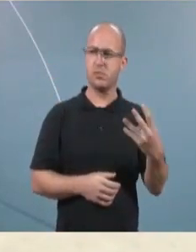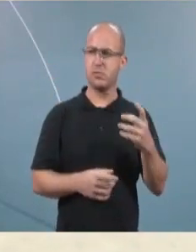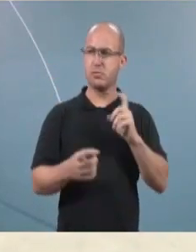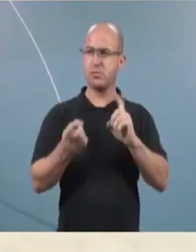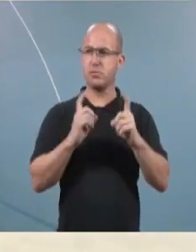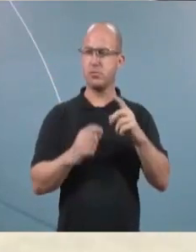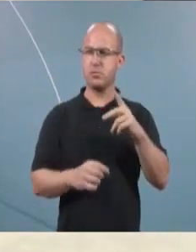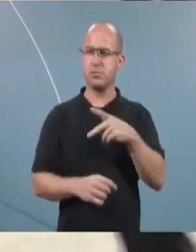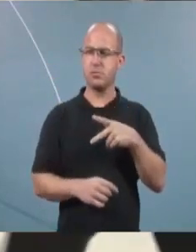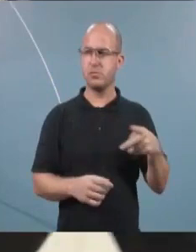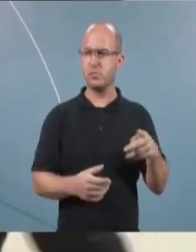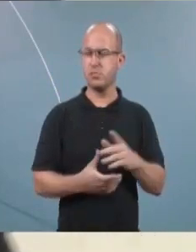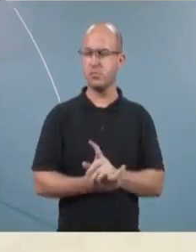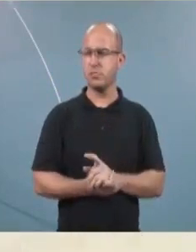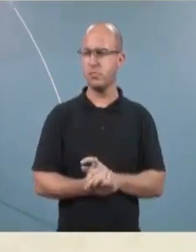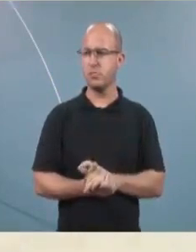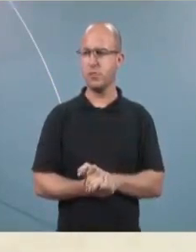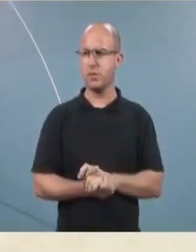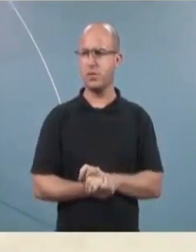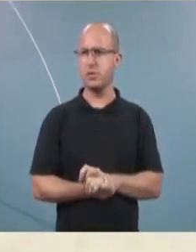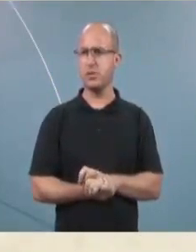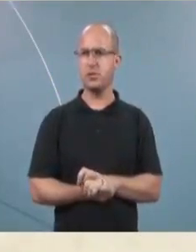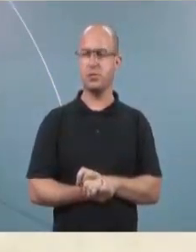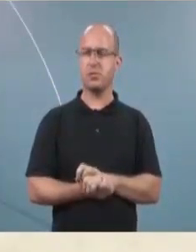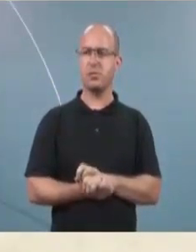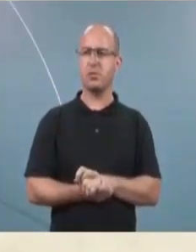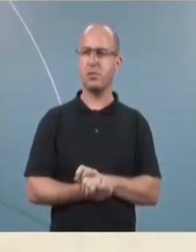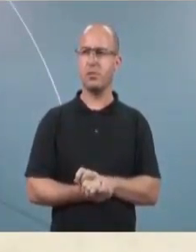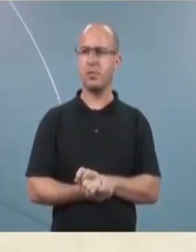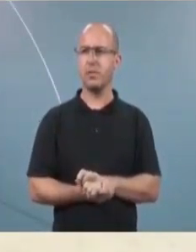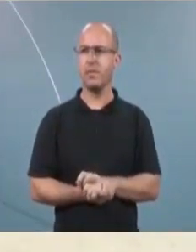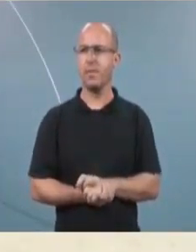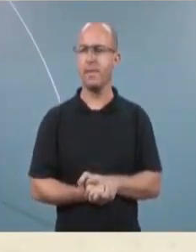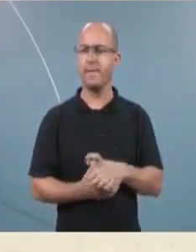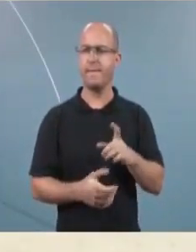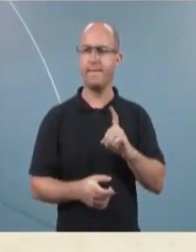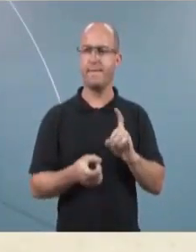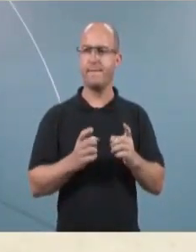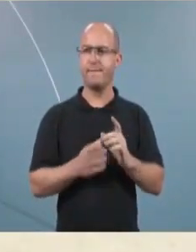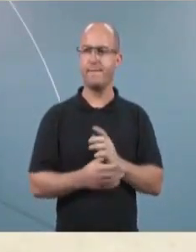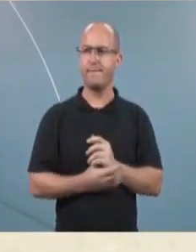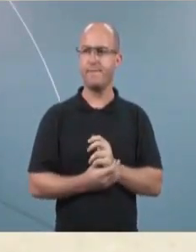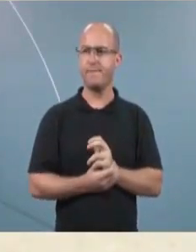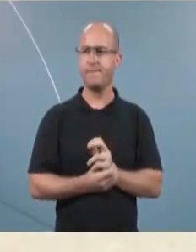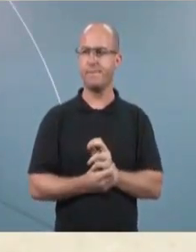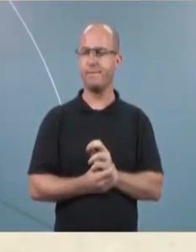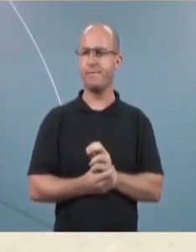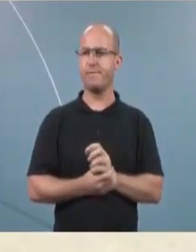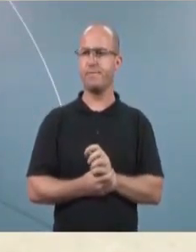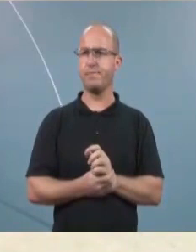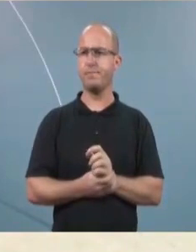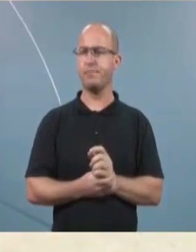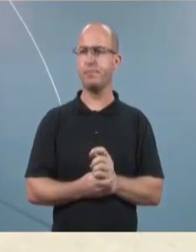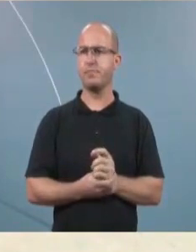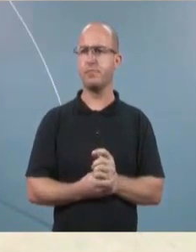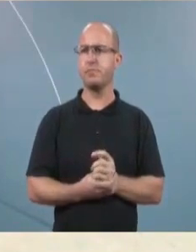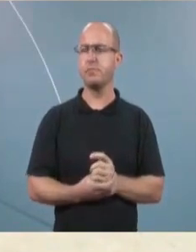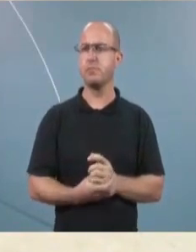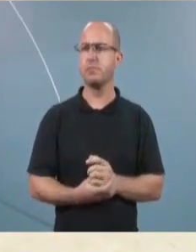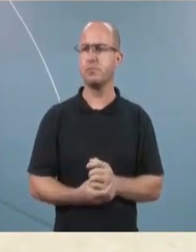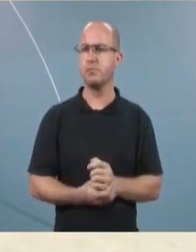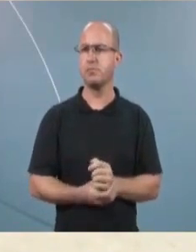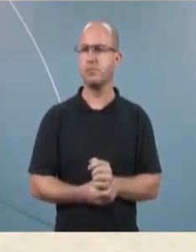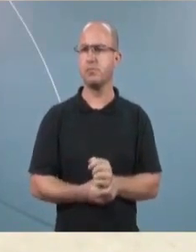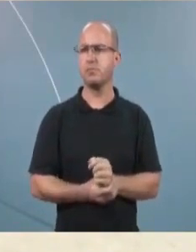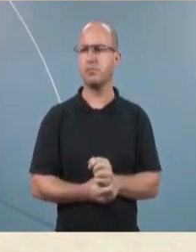discutir senhor presidente aqueles discutir senhor presidente eu queria